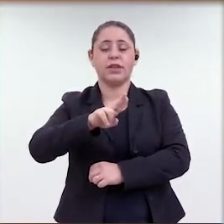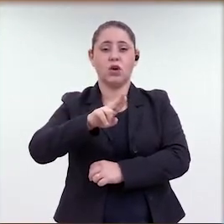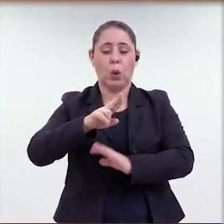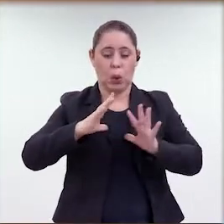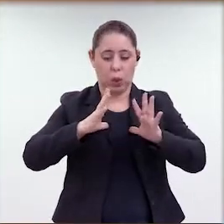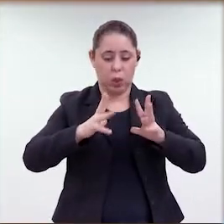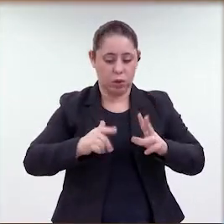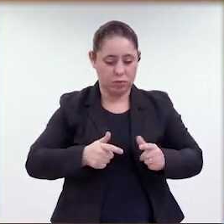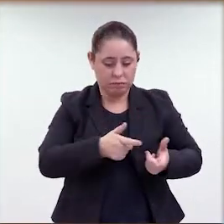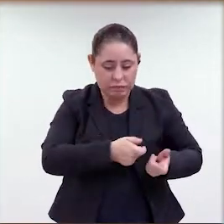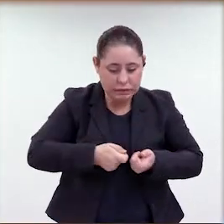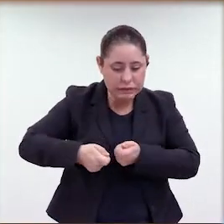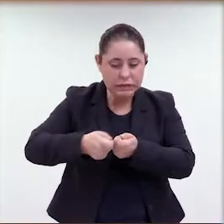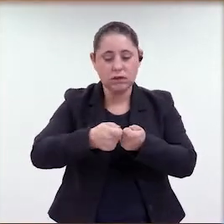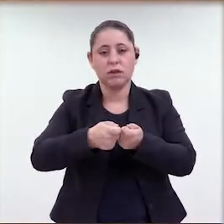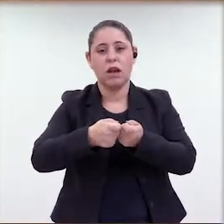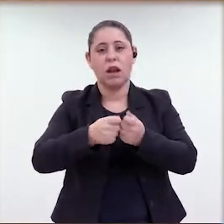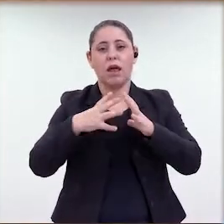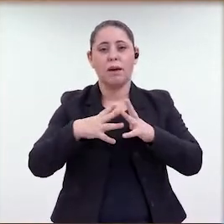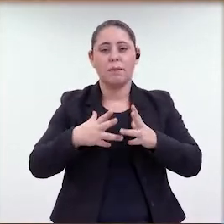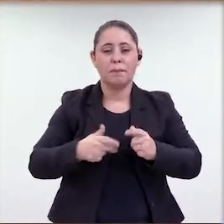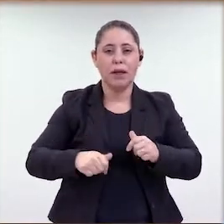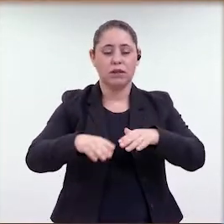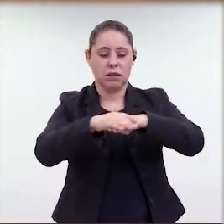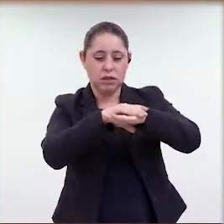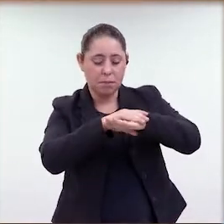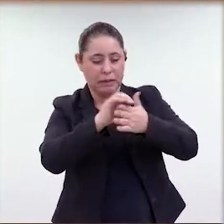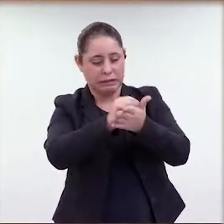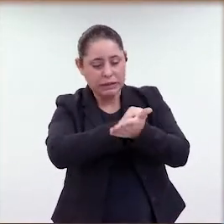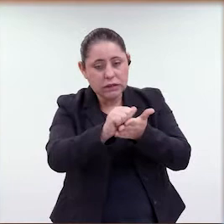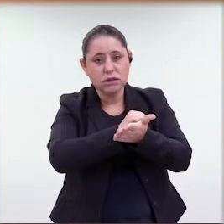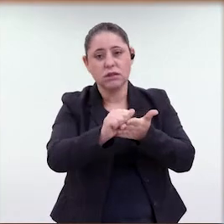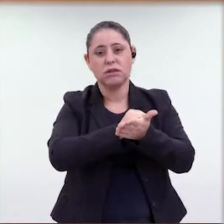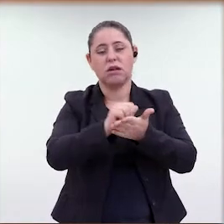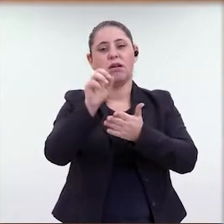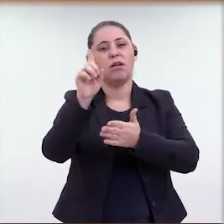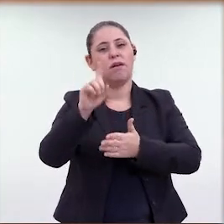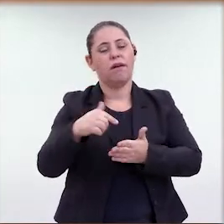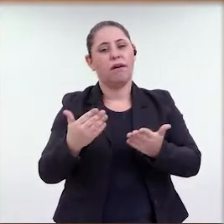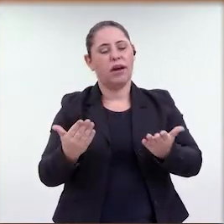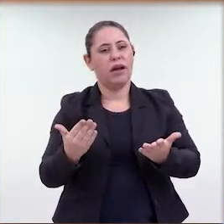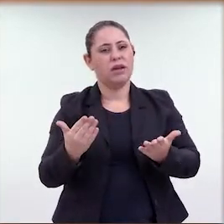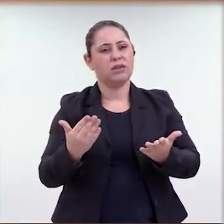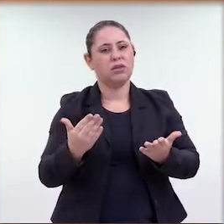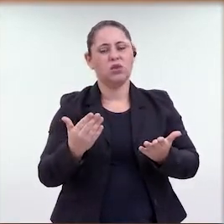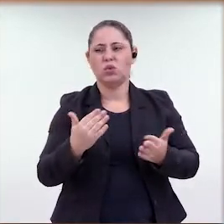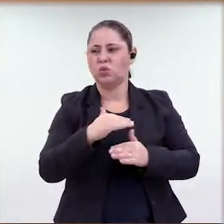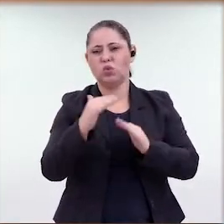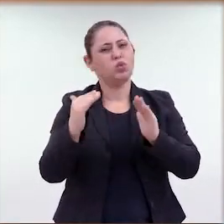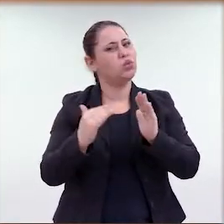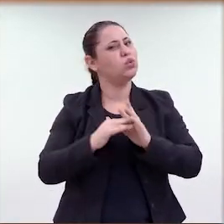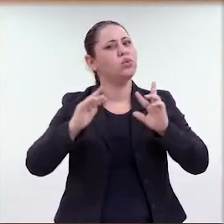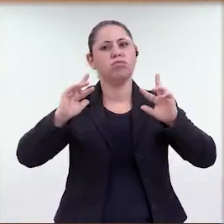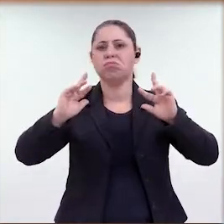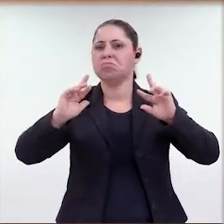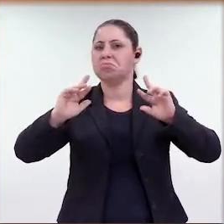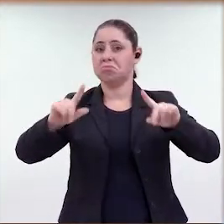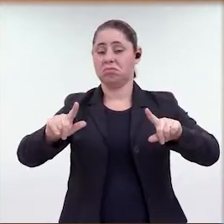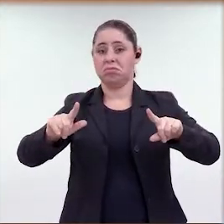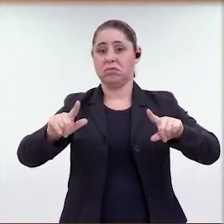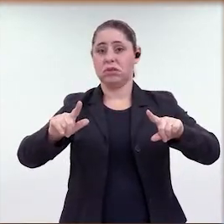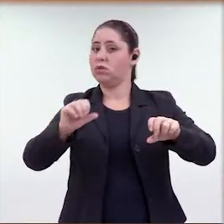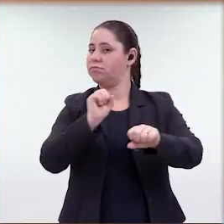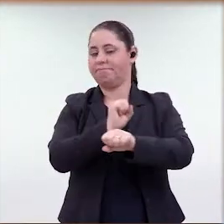de limpeza em sapato, enfim, é uma situação totalmente diferente e que nós